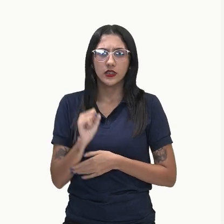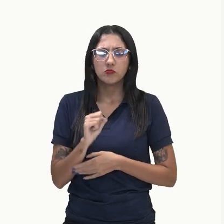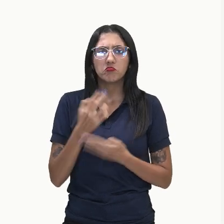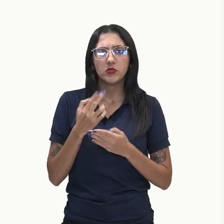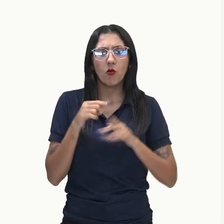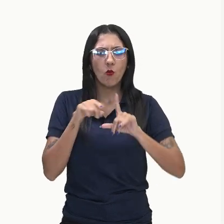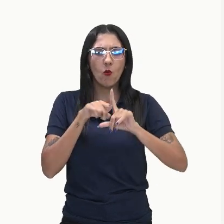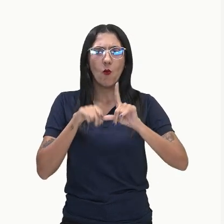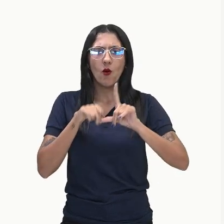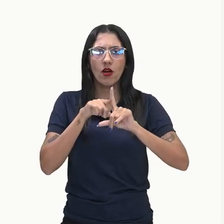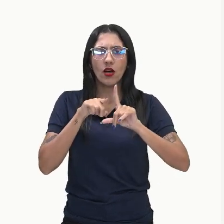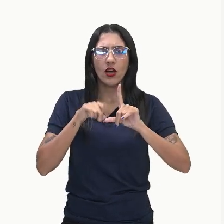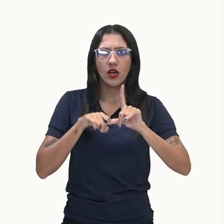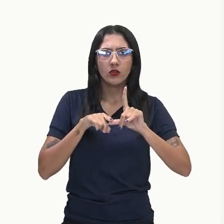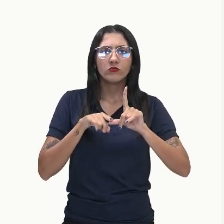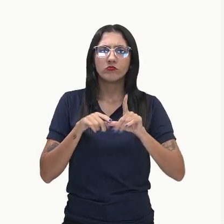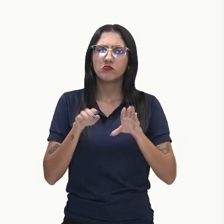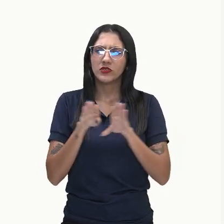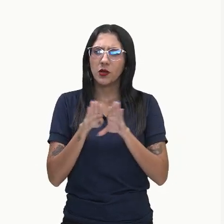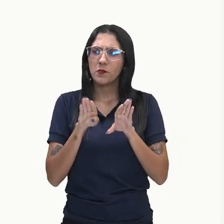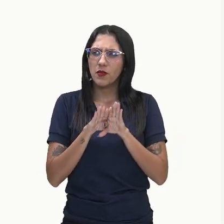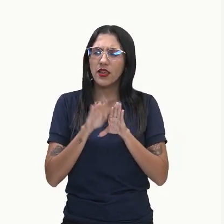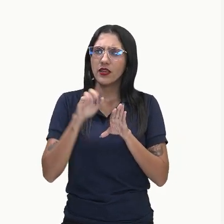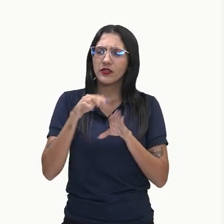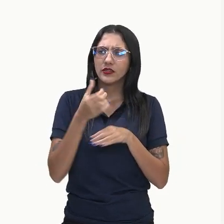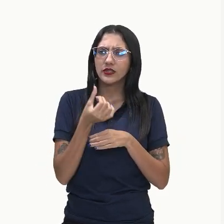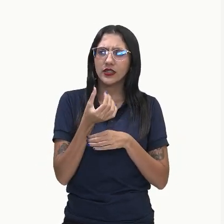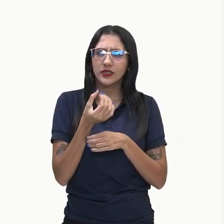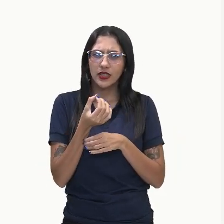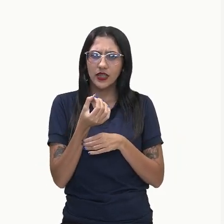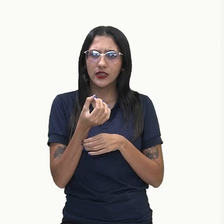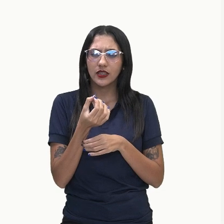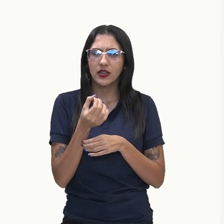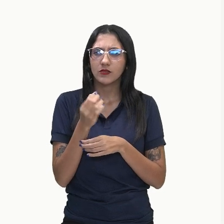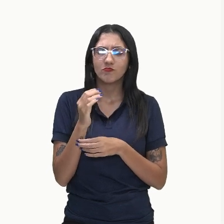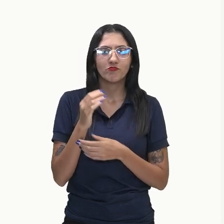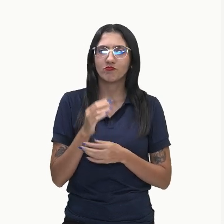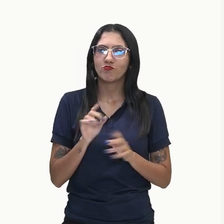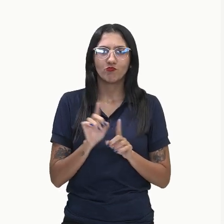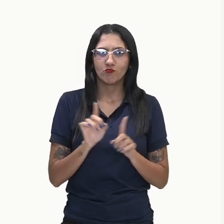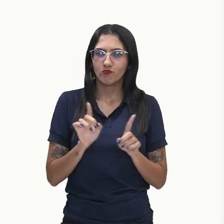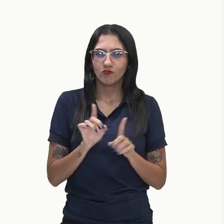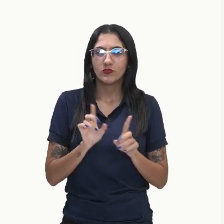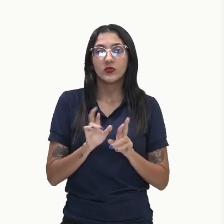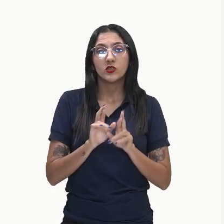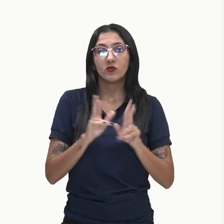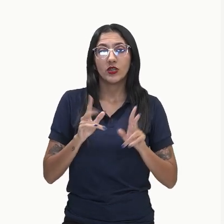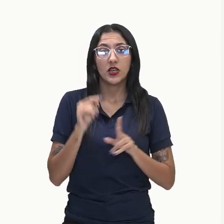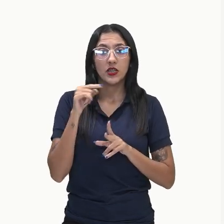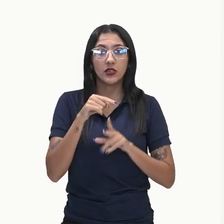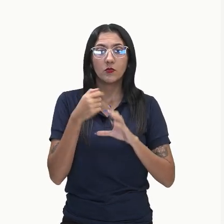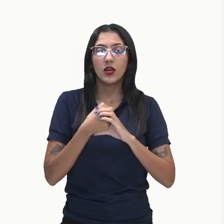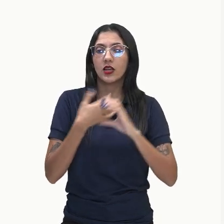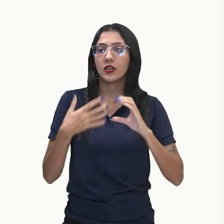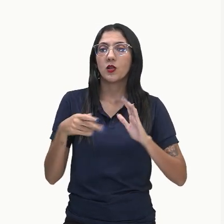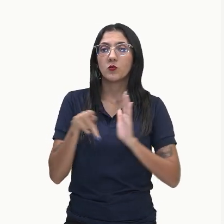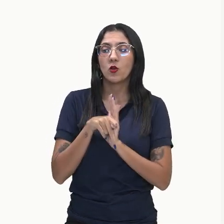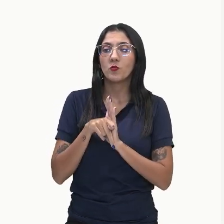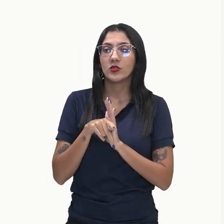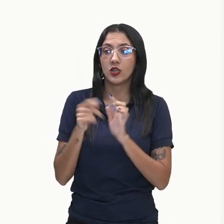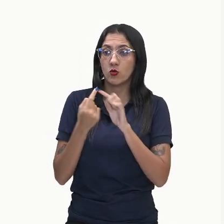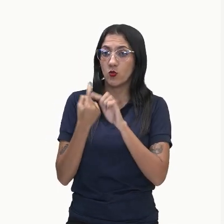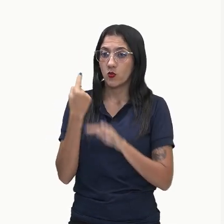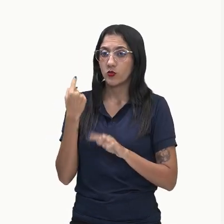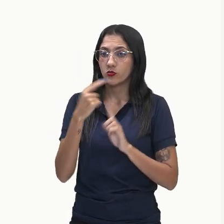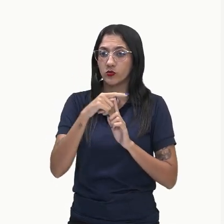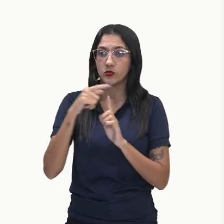internos também irão medir 60 graus sempre? Não. Aquilo ali é uma característica do triângulo equilátero.